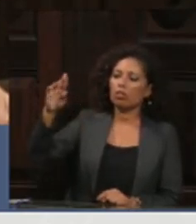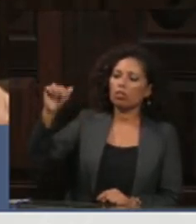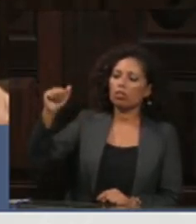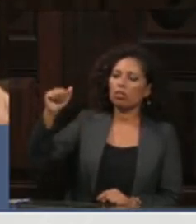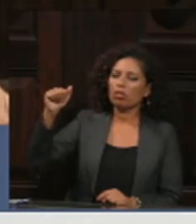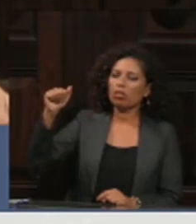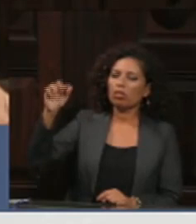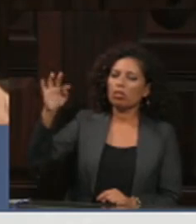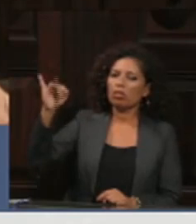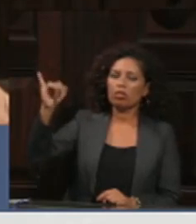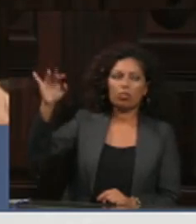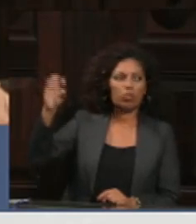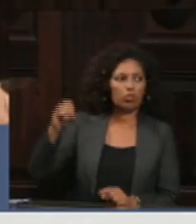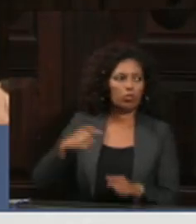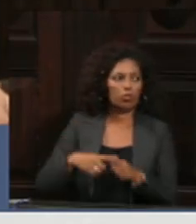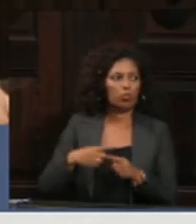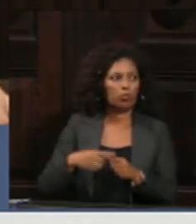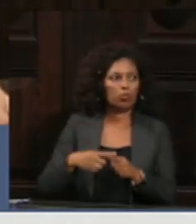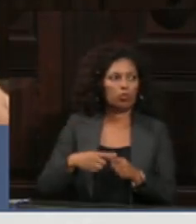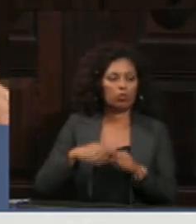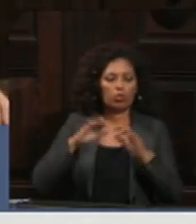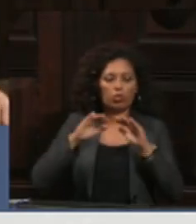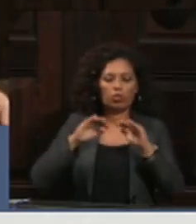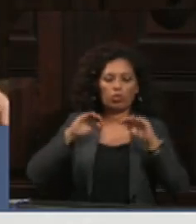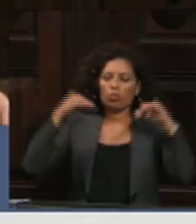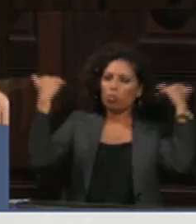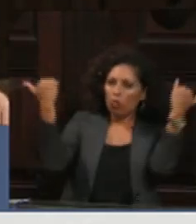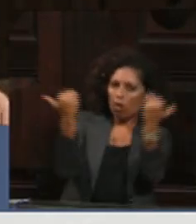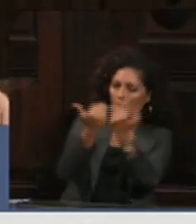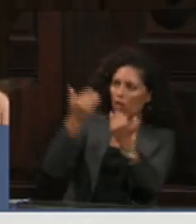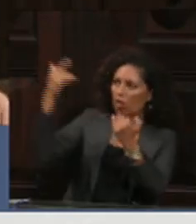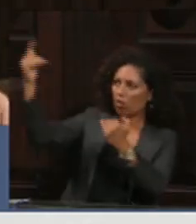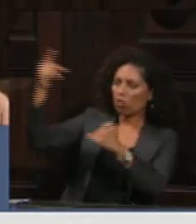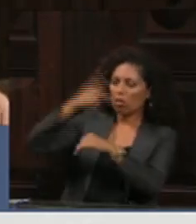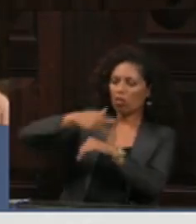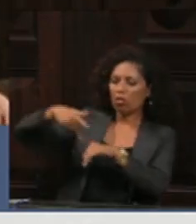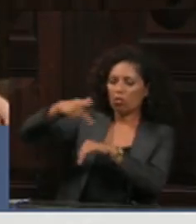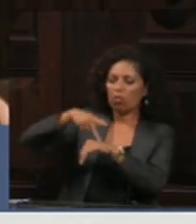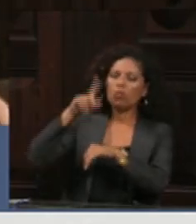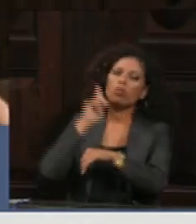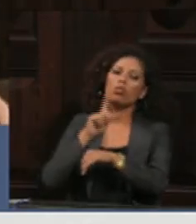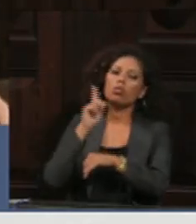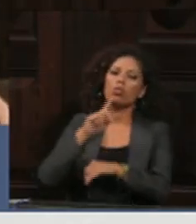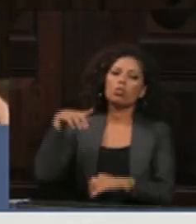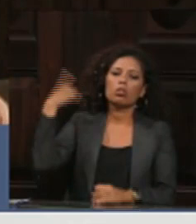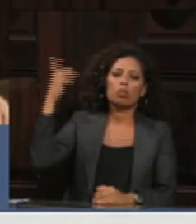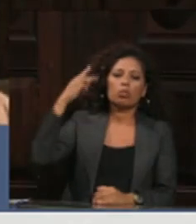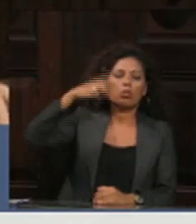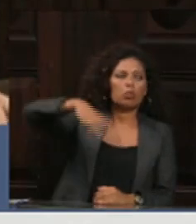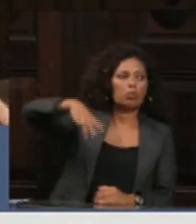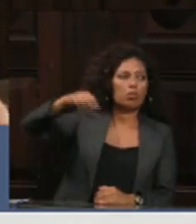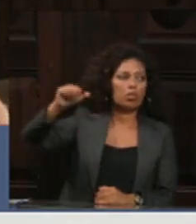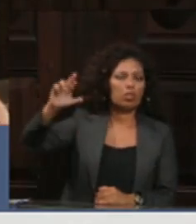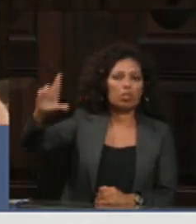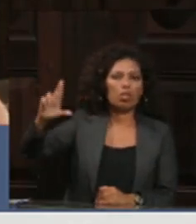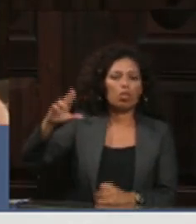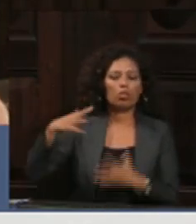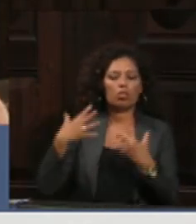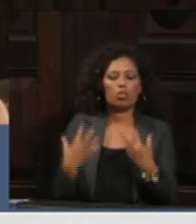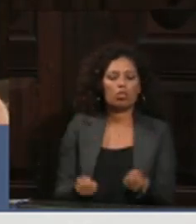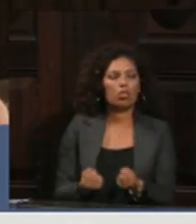porque o Congresso Nacional Americano, deputada Marta Rocha, elegeu